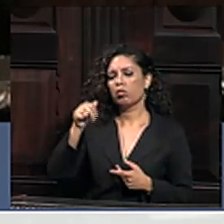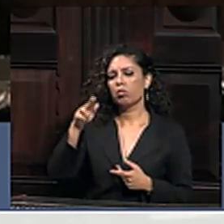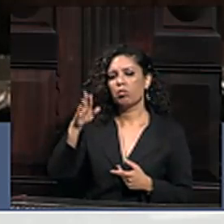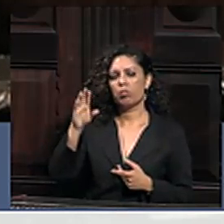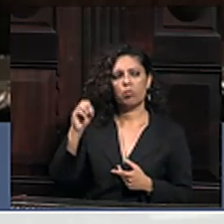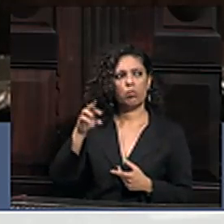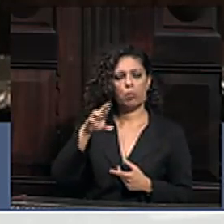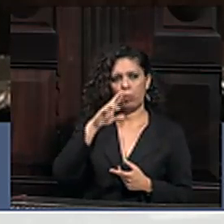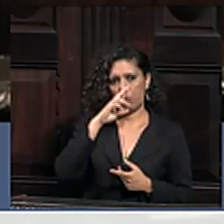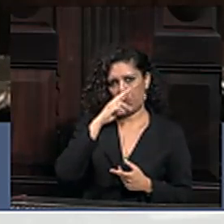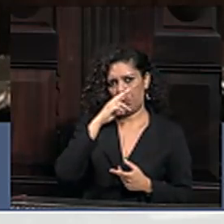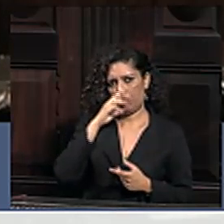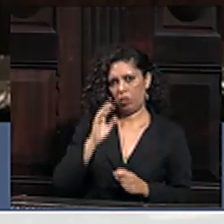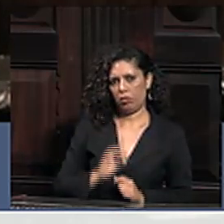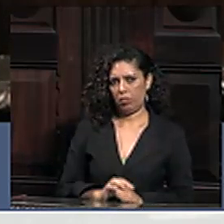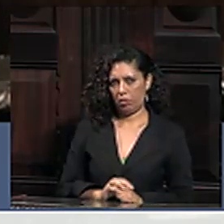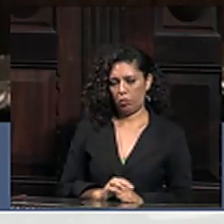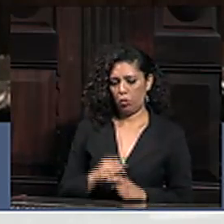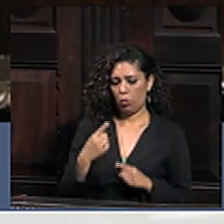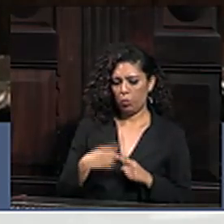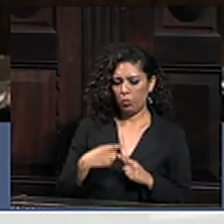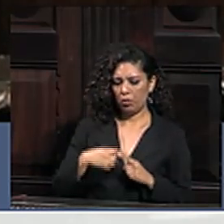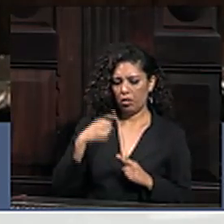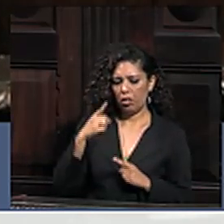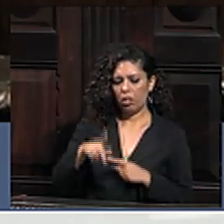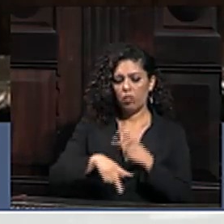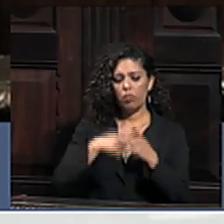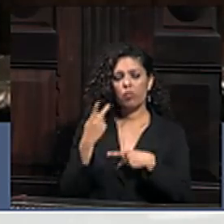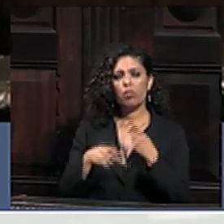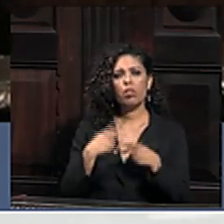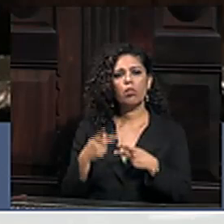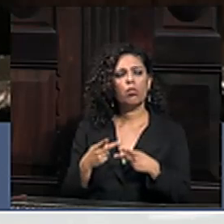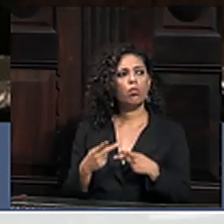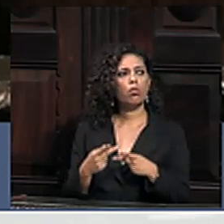especialmente quando ele afirma que não se pode